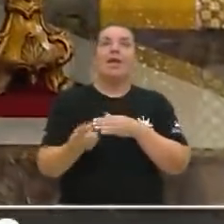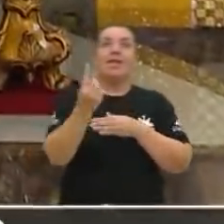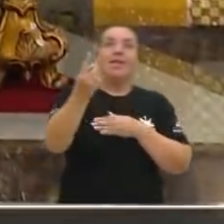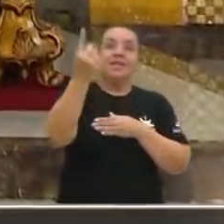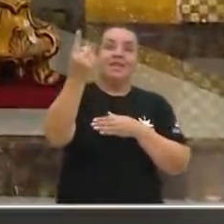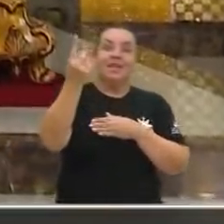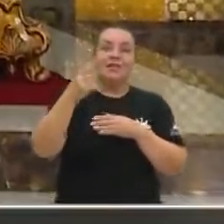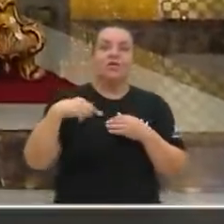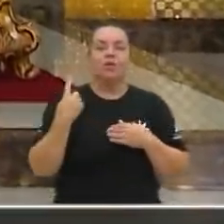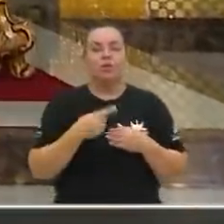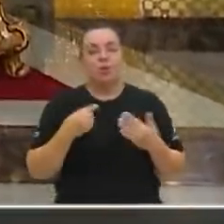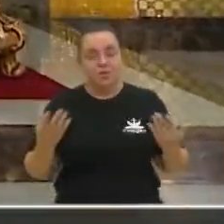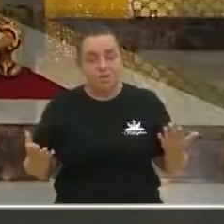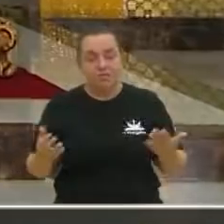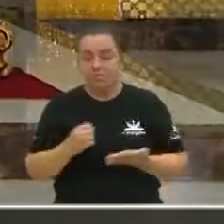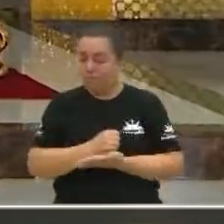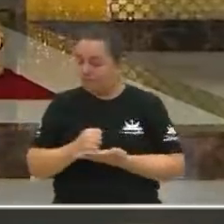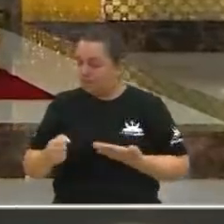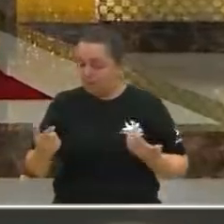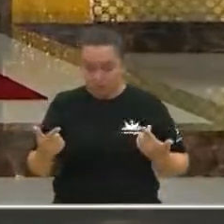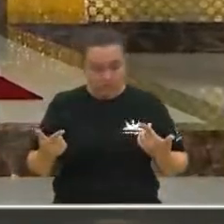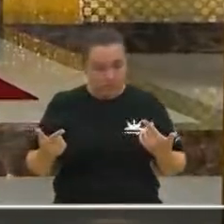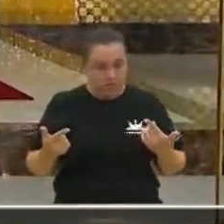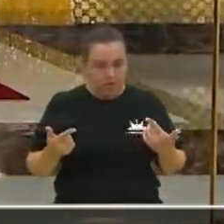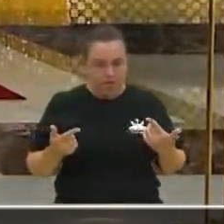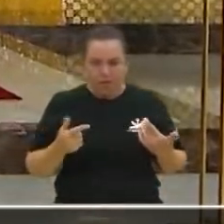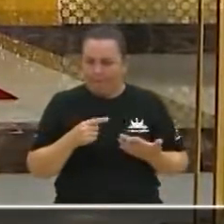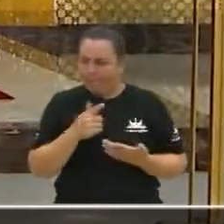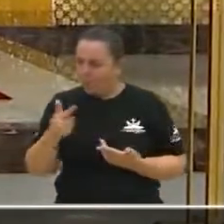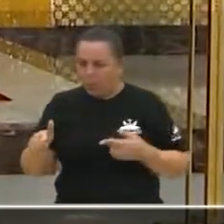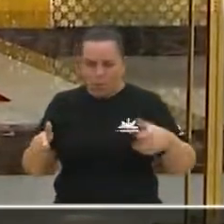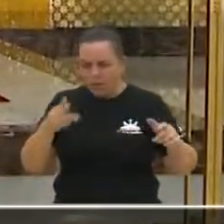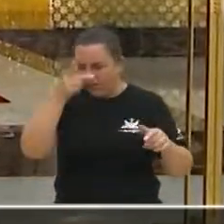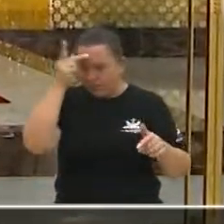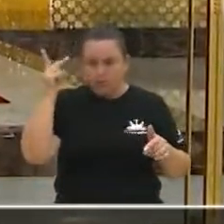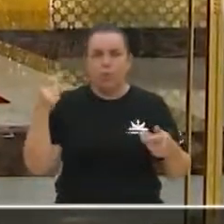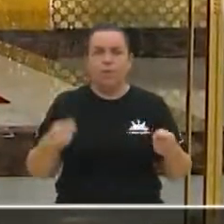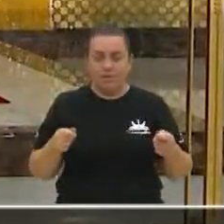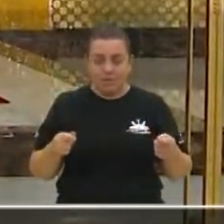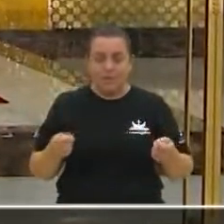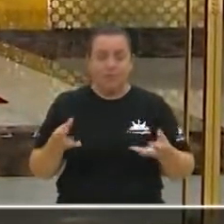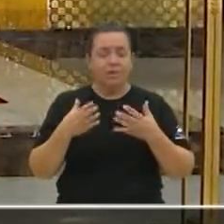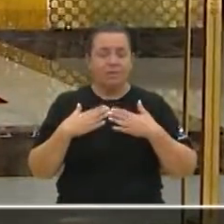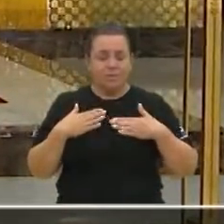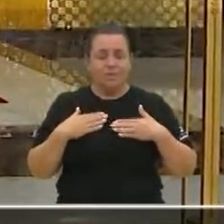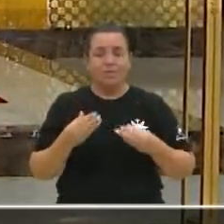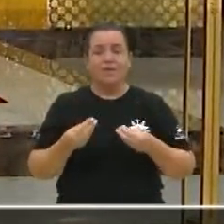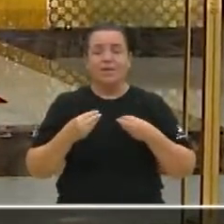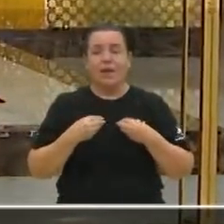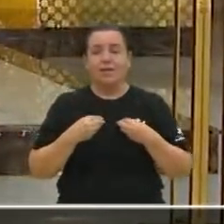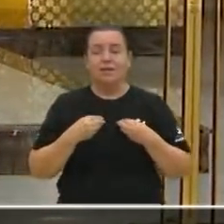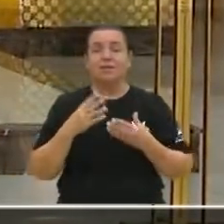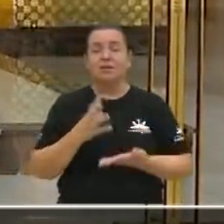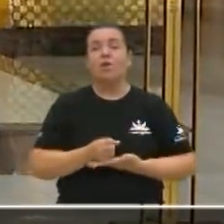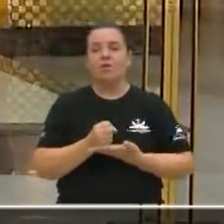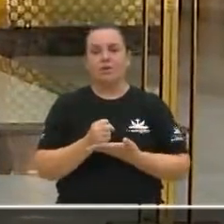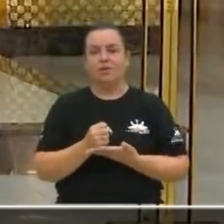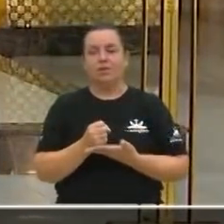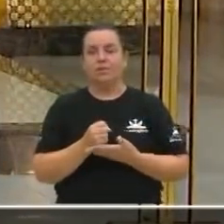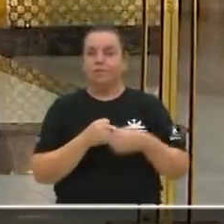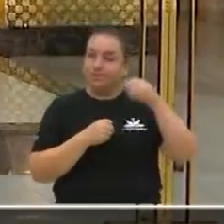e nós passamos pelo outro o outro é minha santificação e o